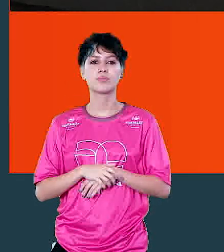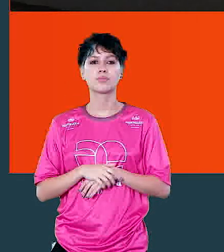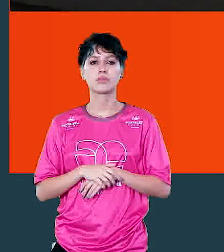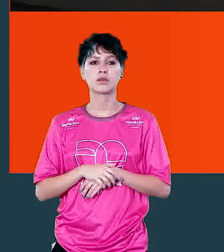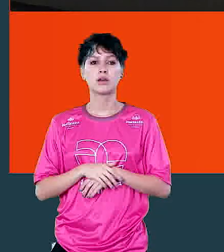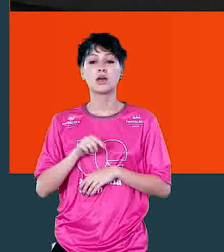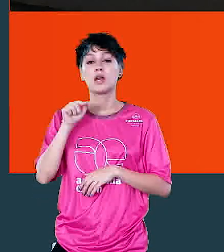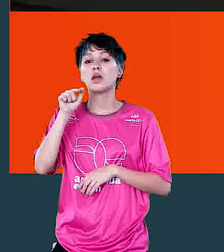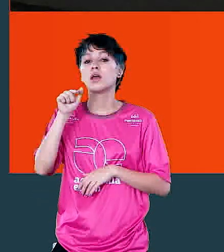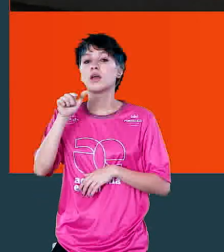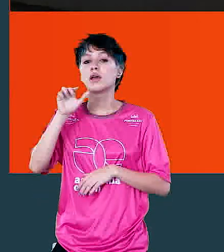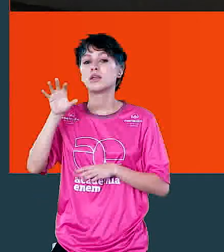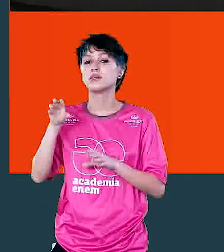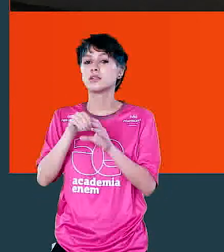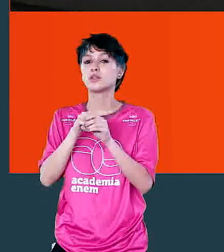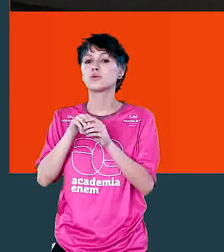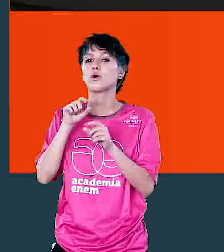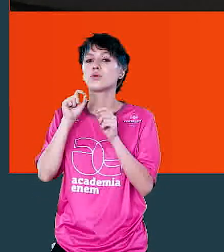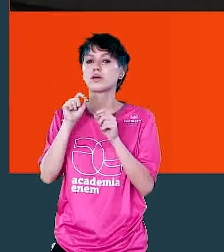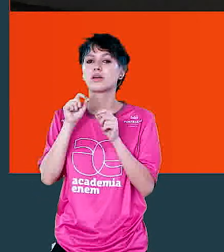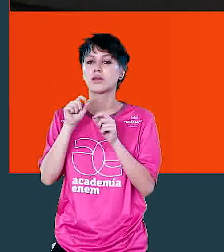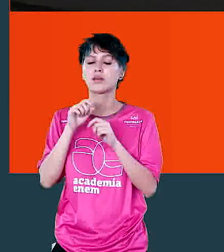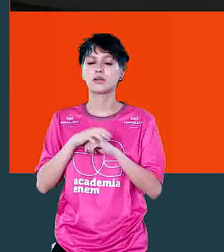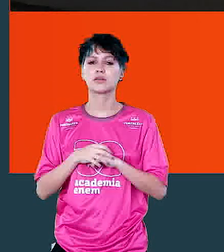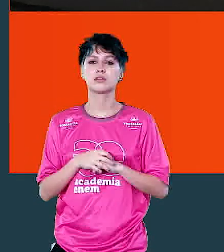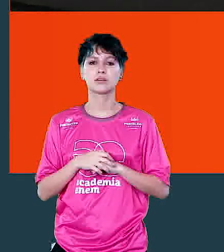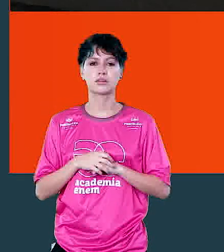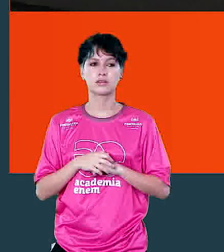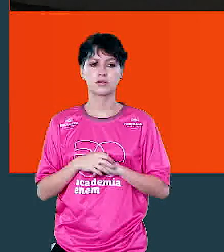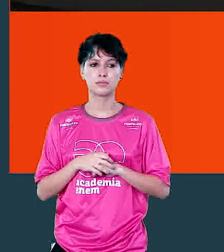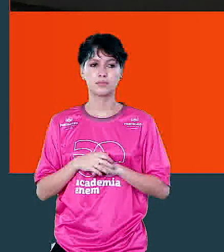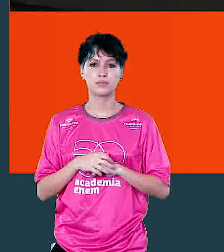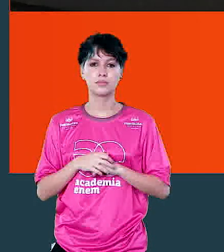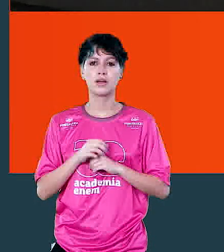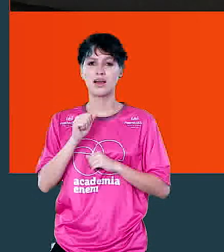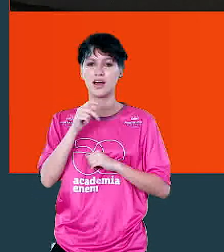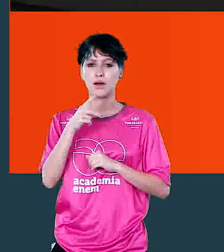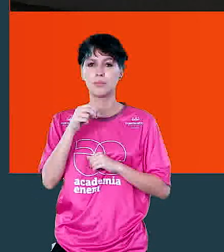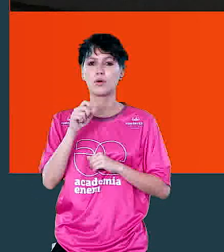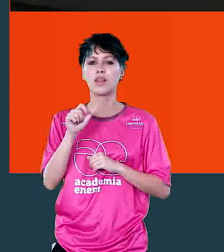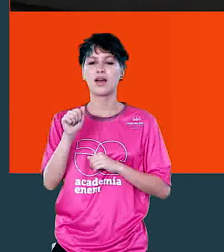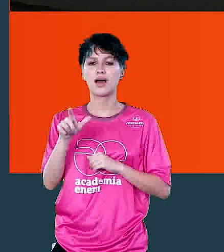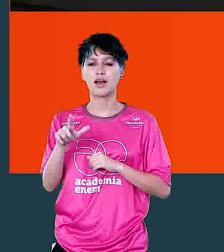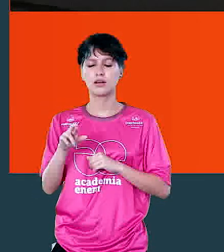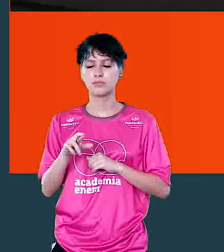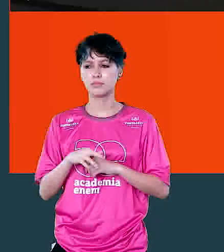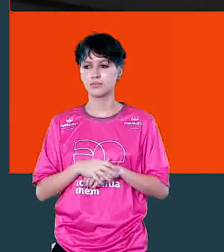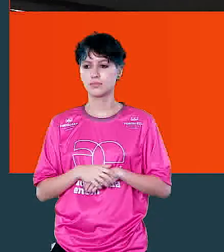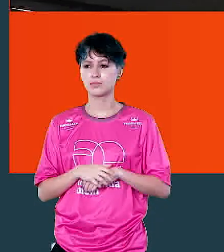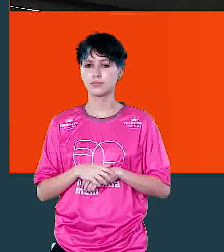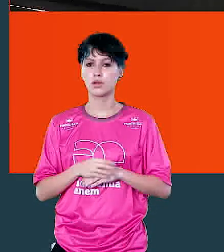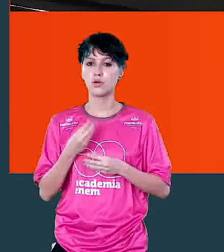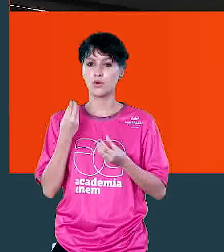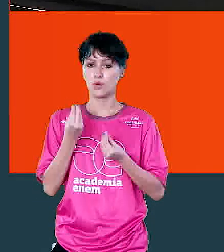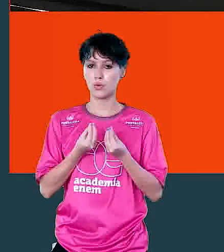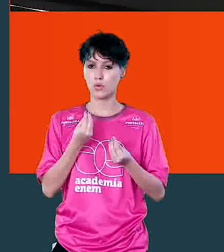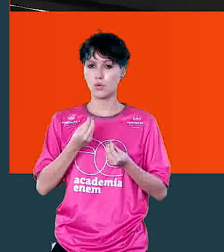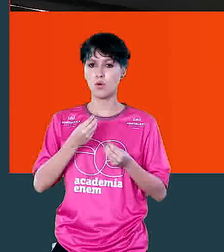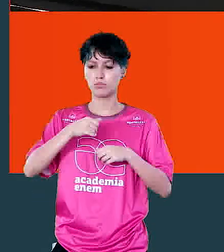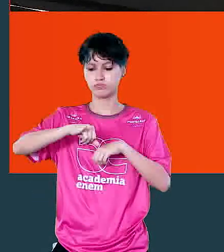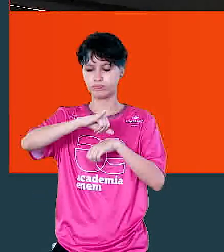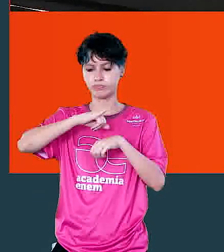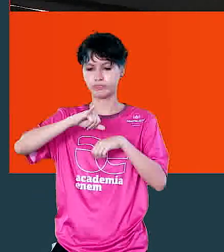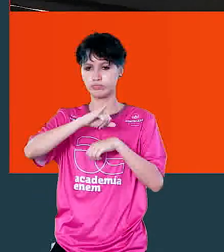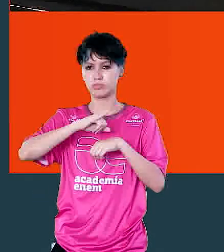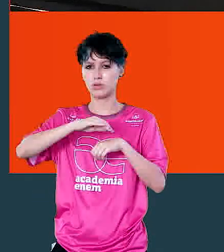quê? E o óleo é um composto o quê? Apolar. Então, como é que eu vou extrair o óleo bruto com o